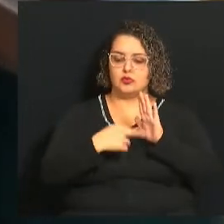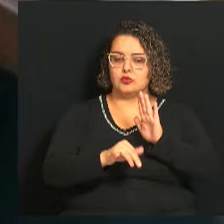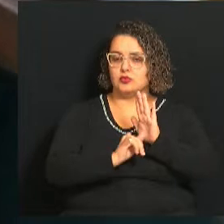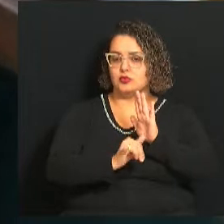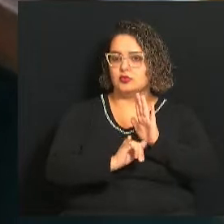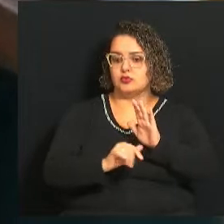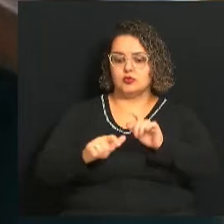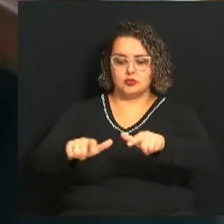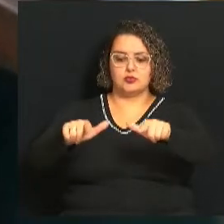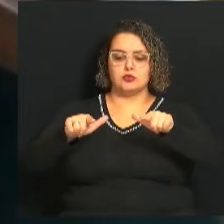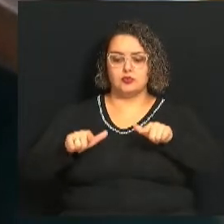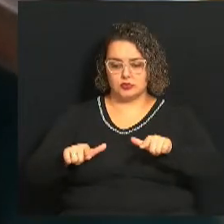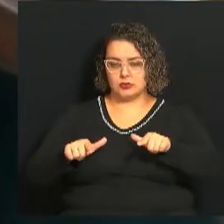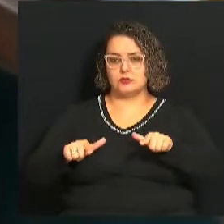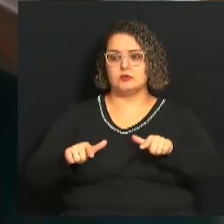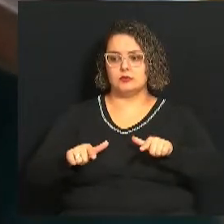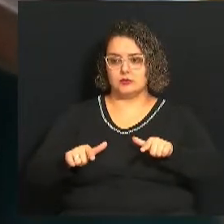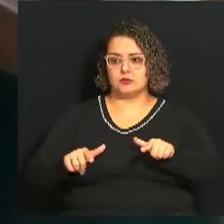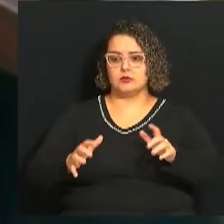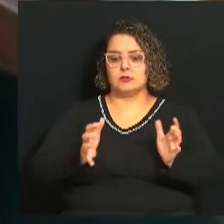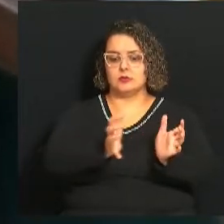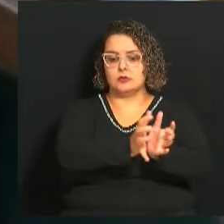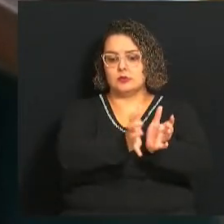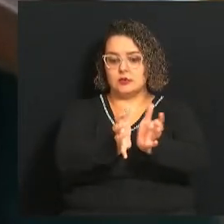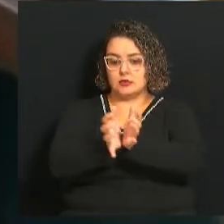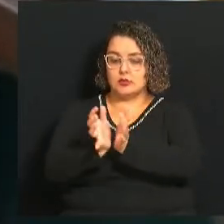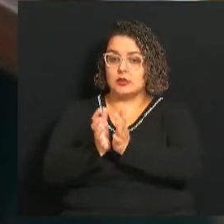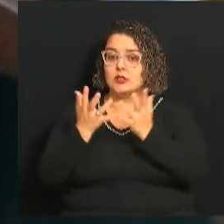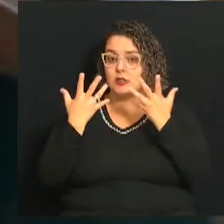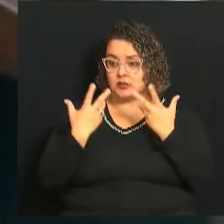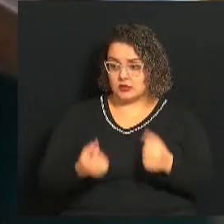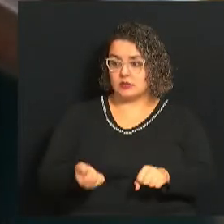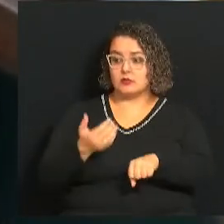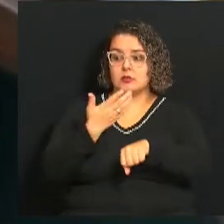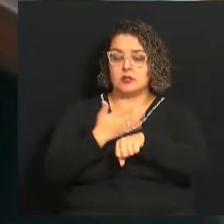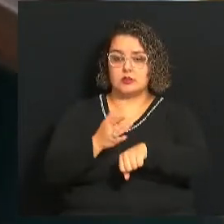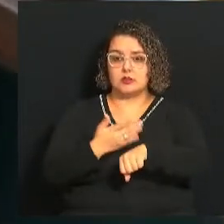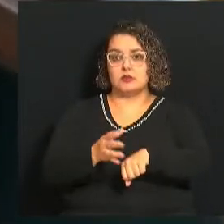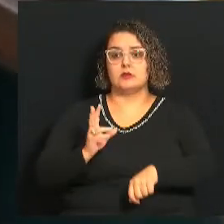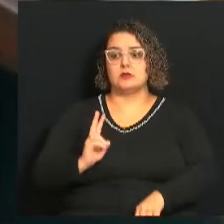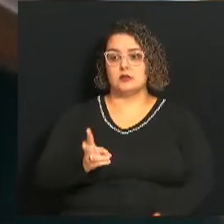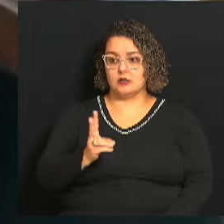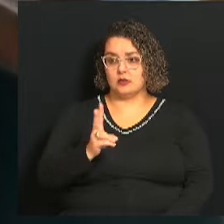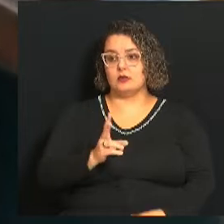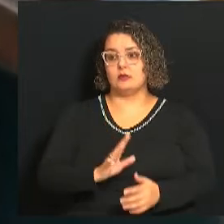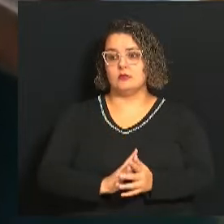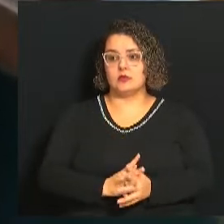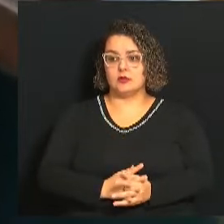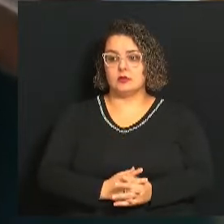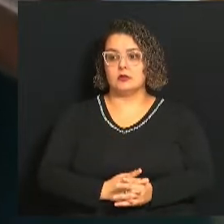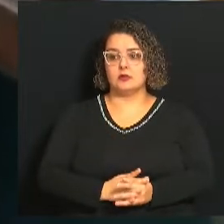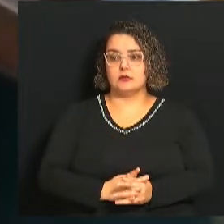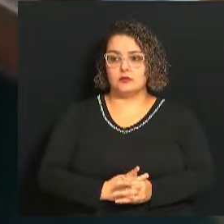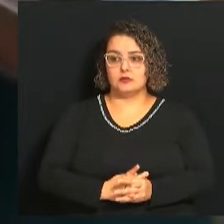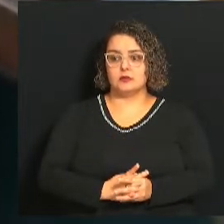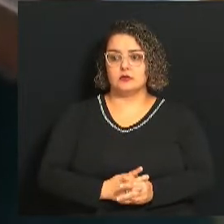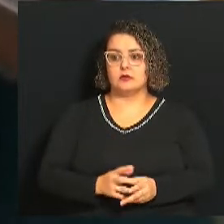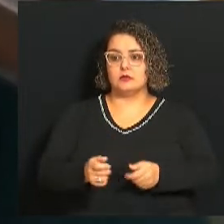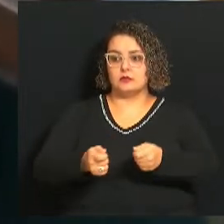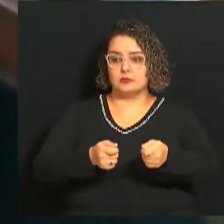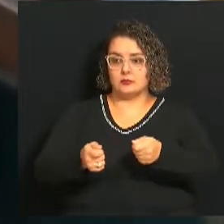certificados, né? As equipes recebem treinamentos regulares para o manejo